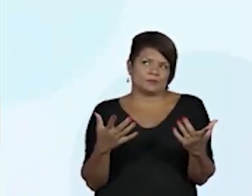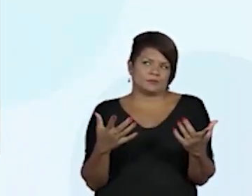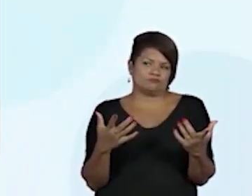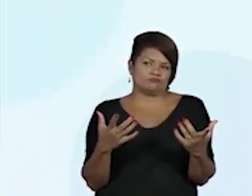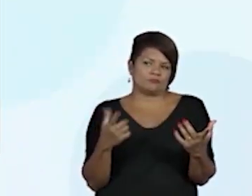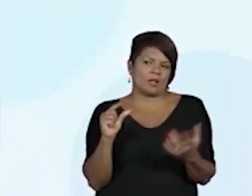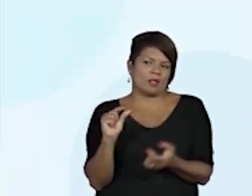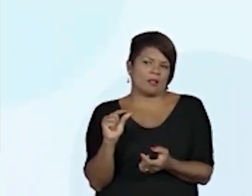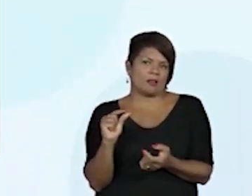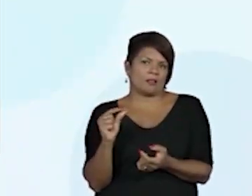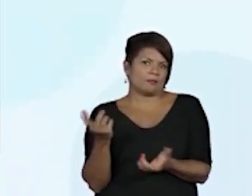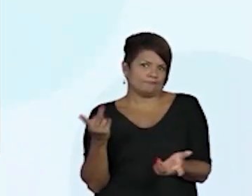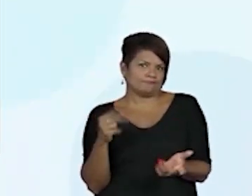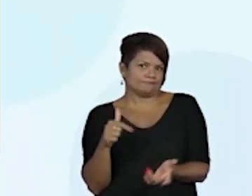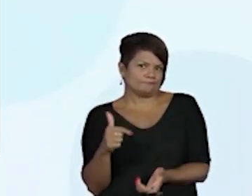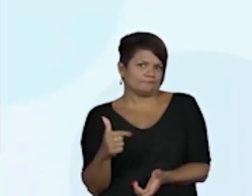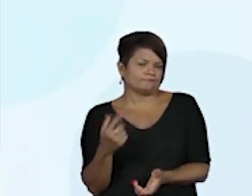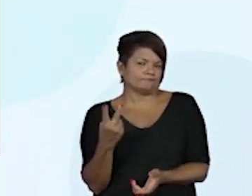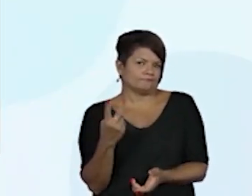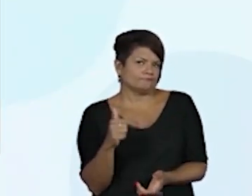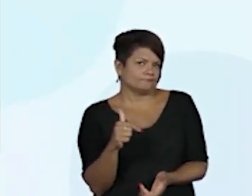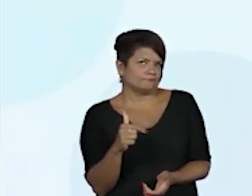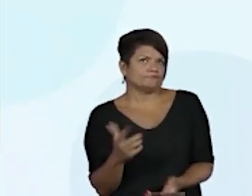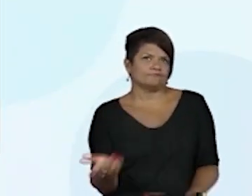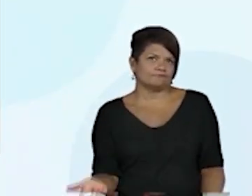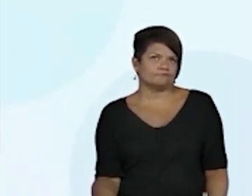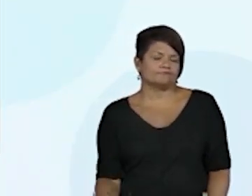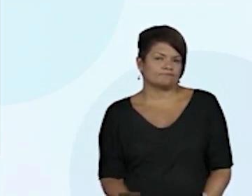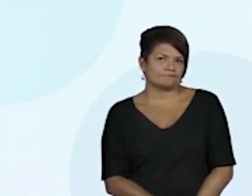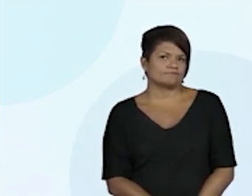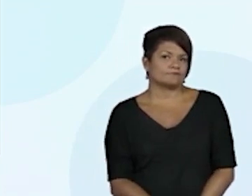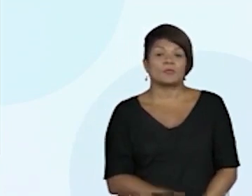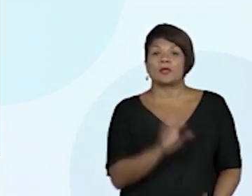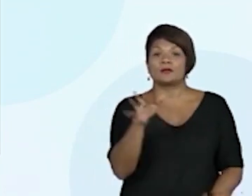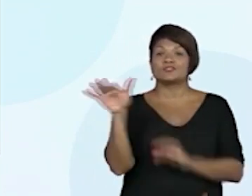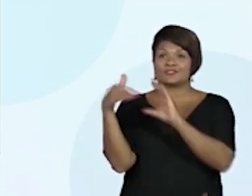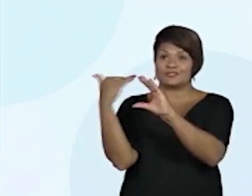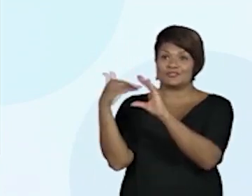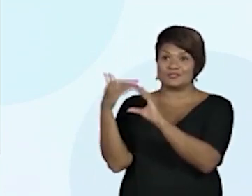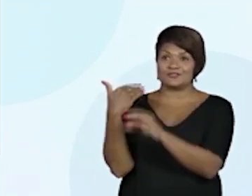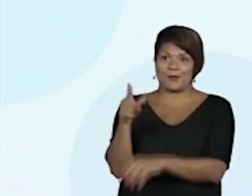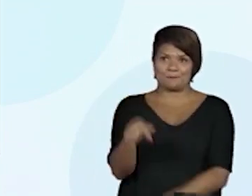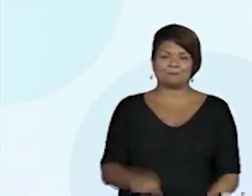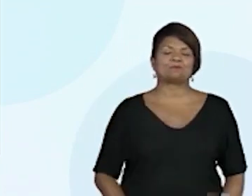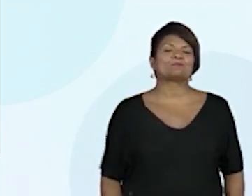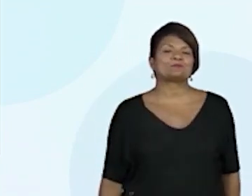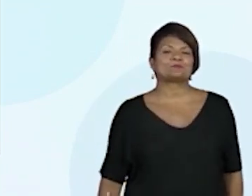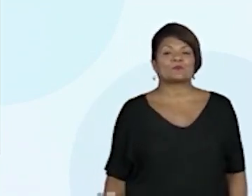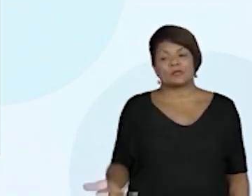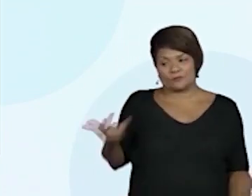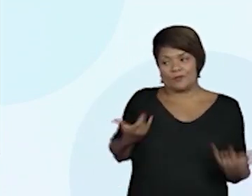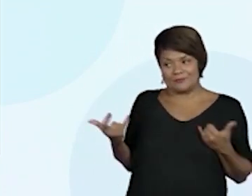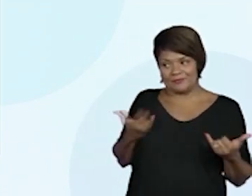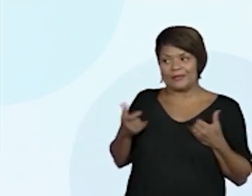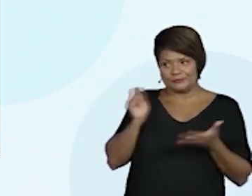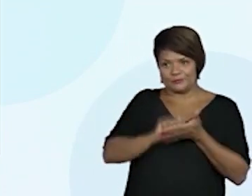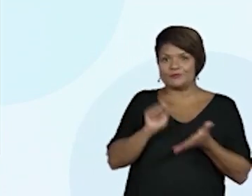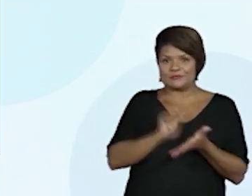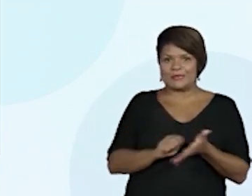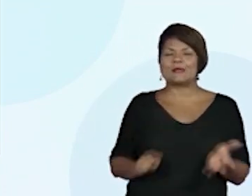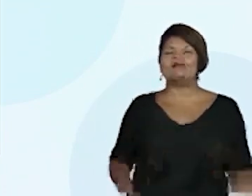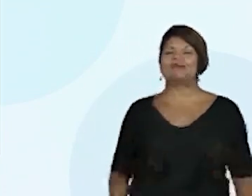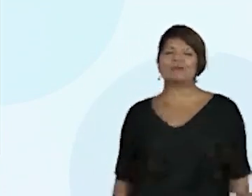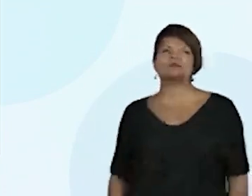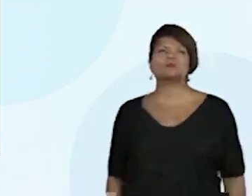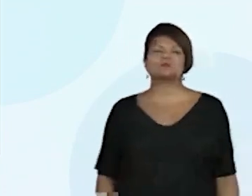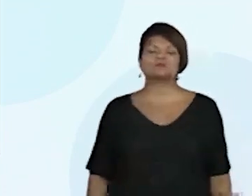Vou colocar, né? Aqui, ó. São 27, ó. Ó, já deram opções. Deram? Então você vai me falando que eu vou colocando, tá, por